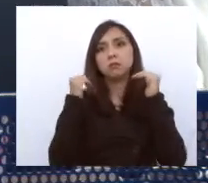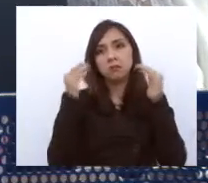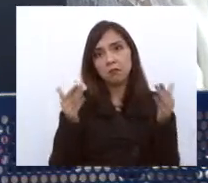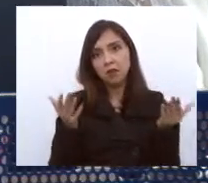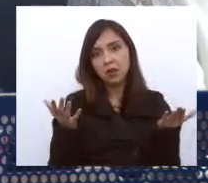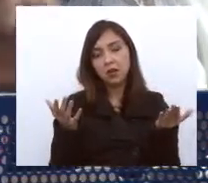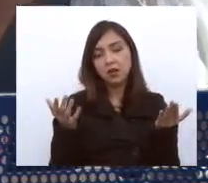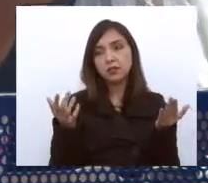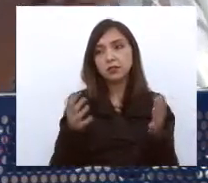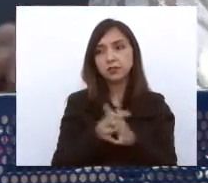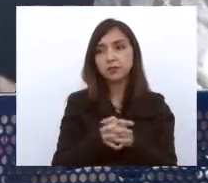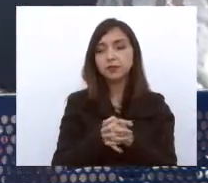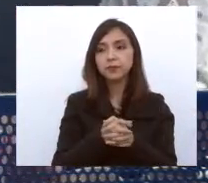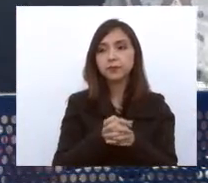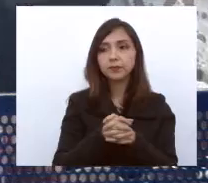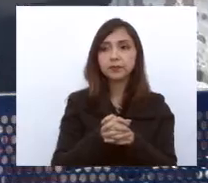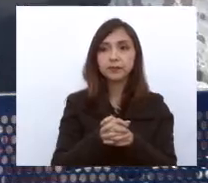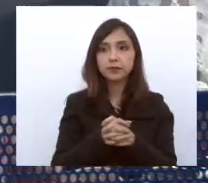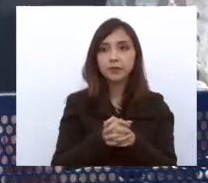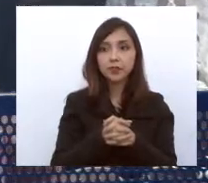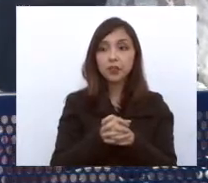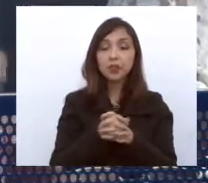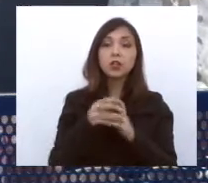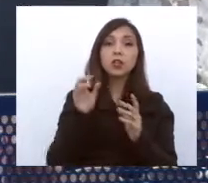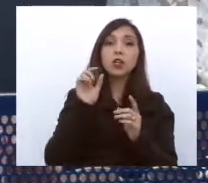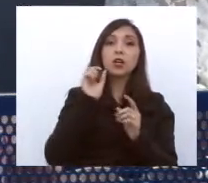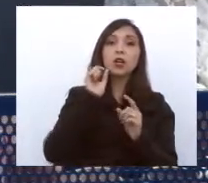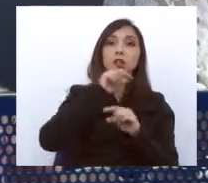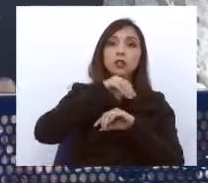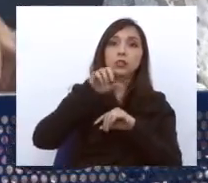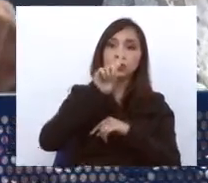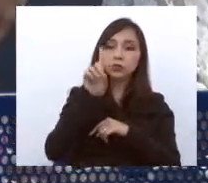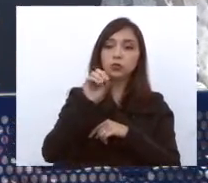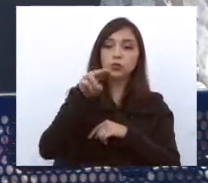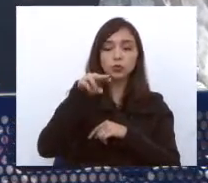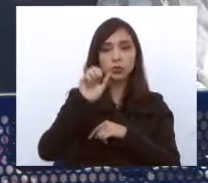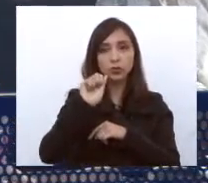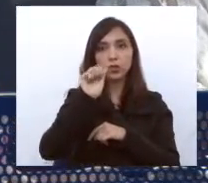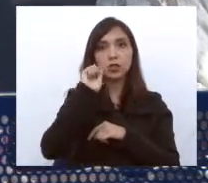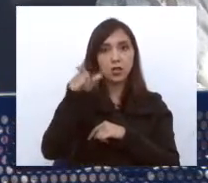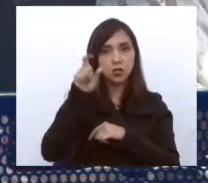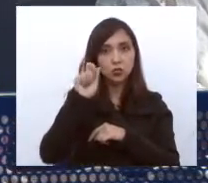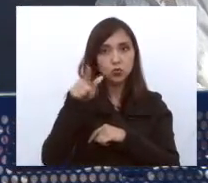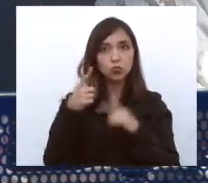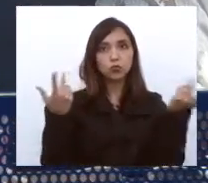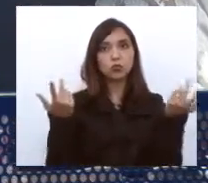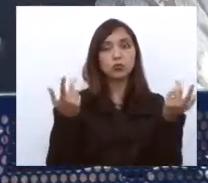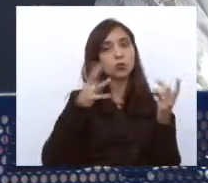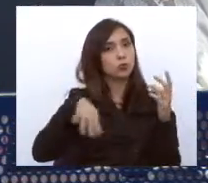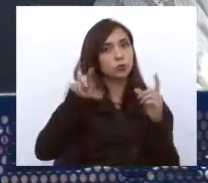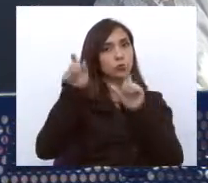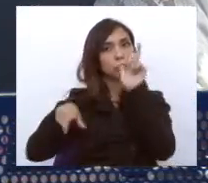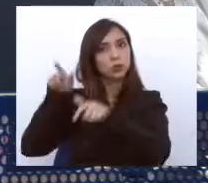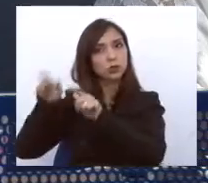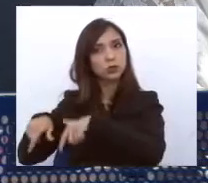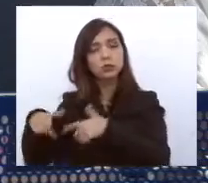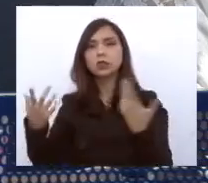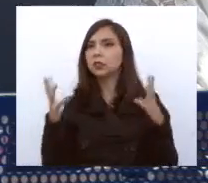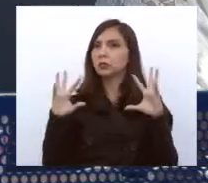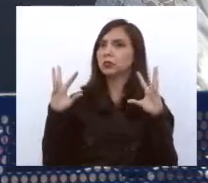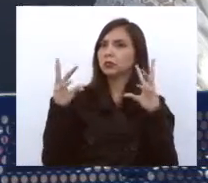que a Zona Azul, essa parte, eu acho que era uma sacanagem com todo cidadão. Ela não precisava